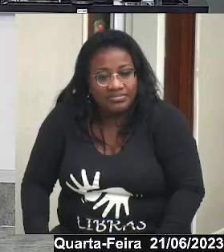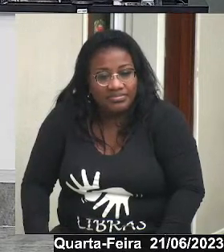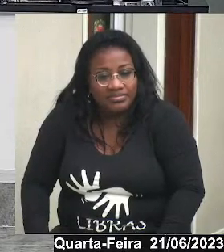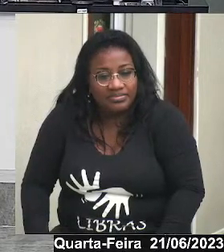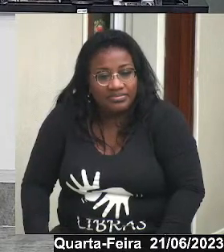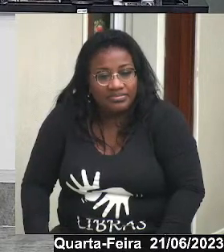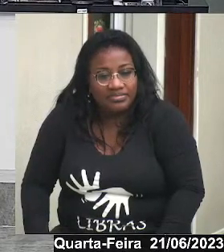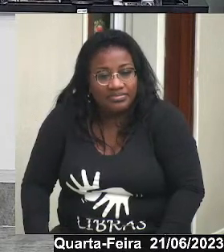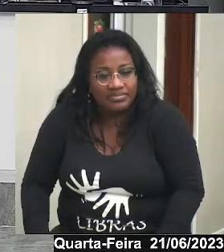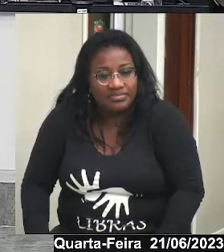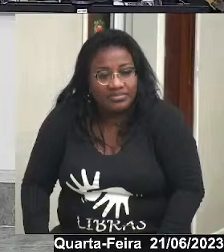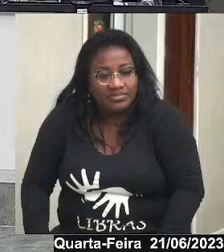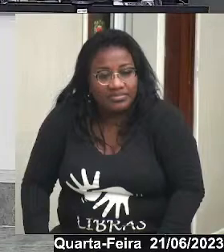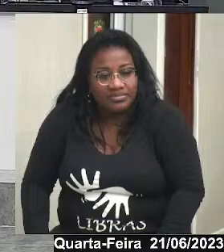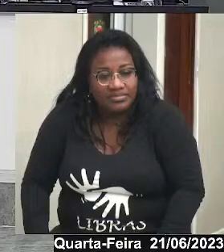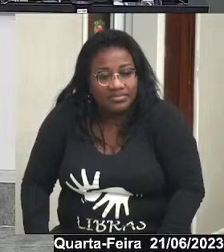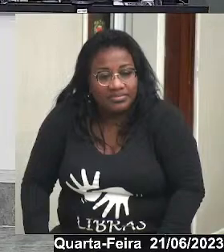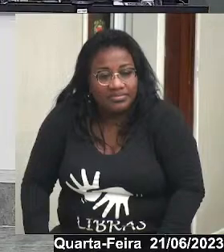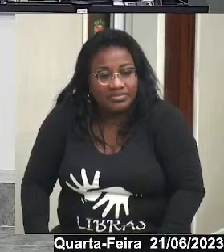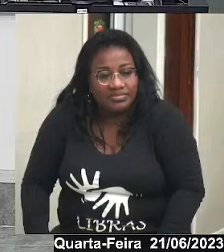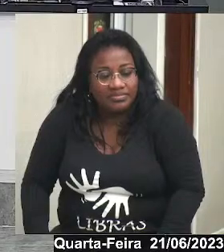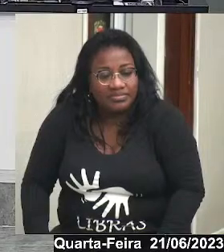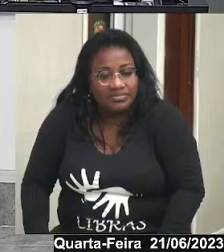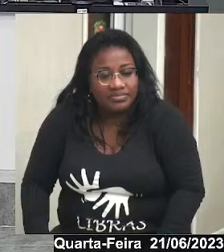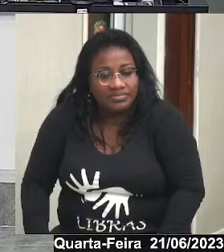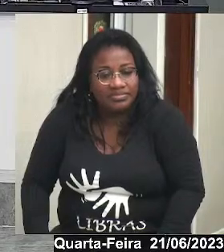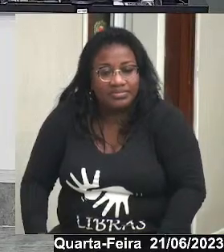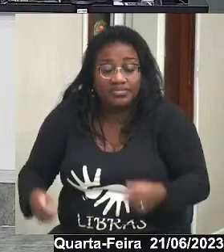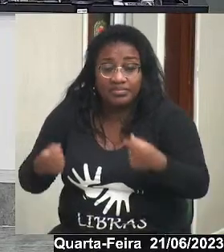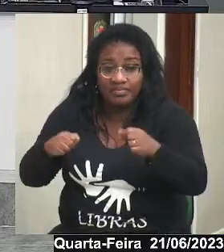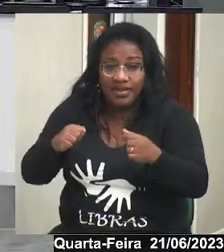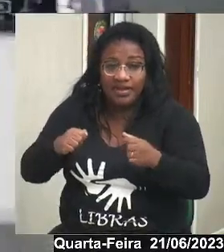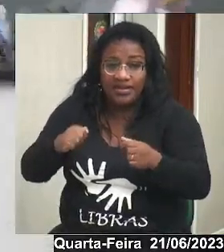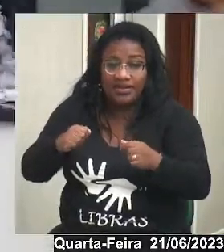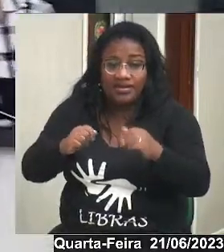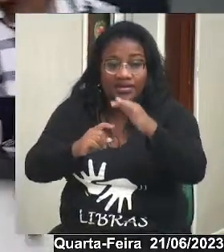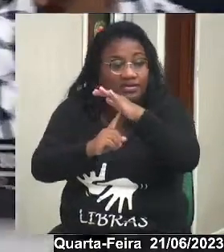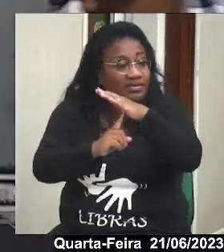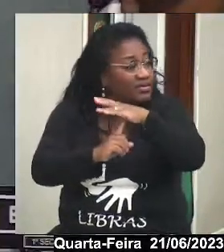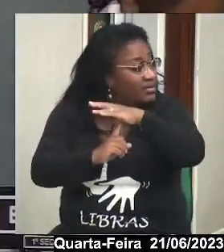um critério, tem que ter todos os documentos.